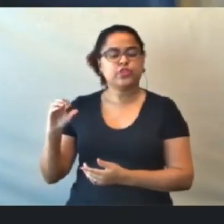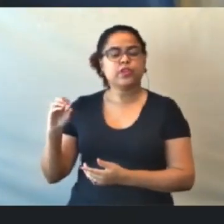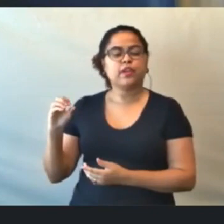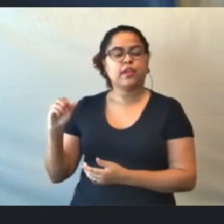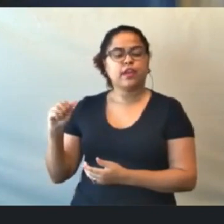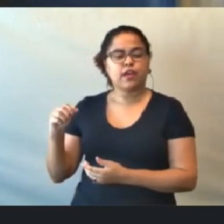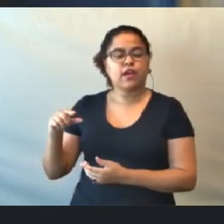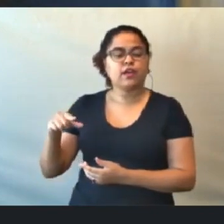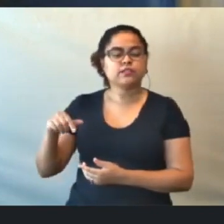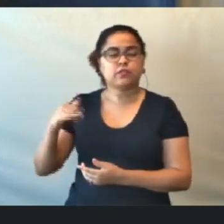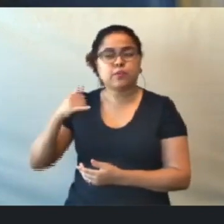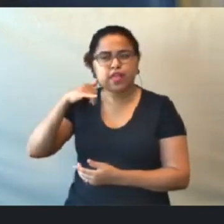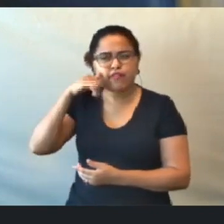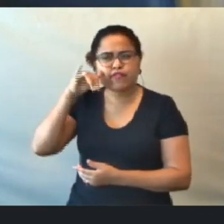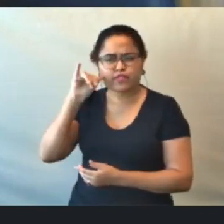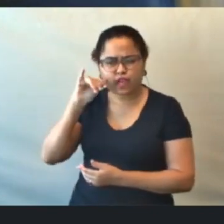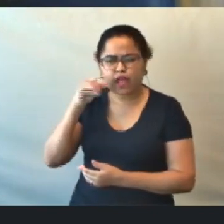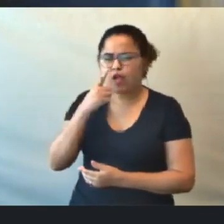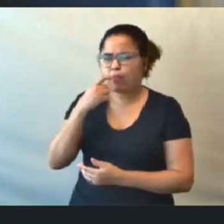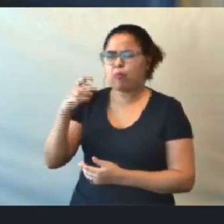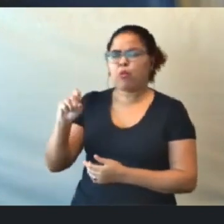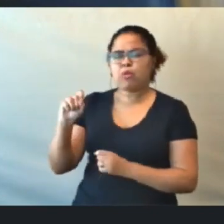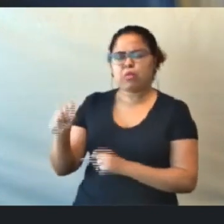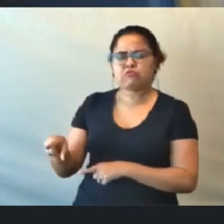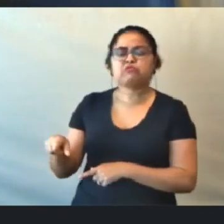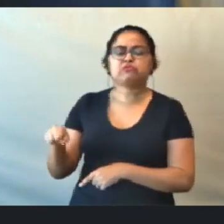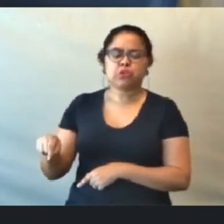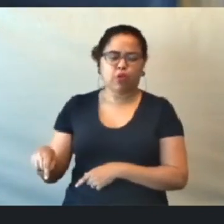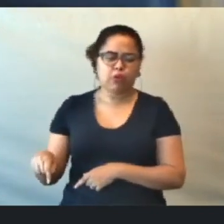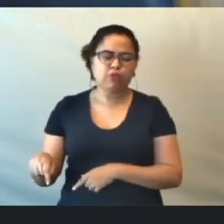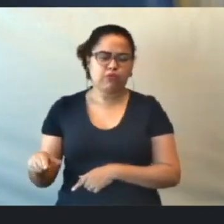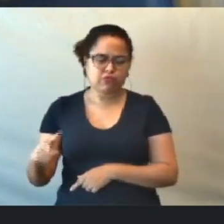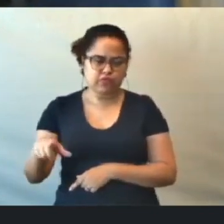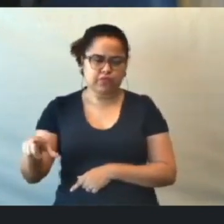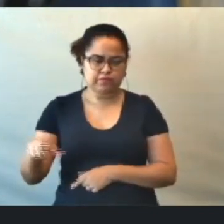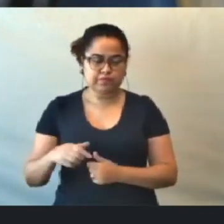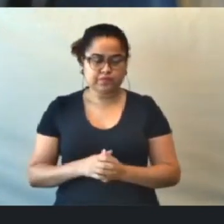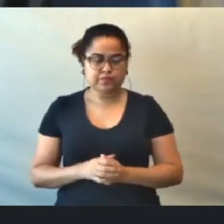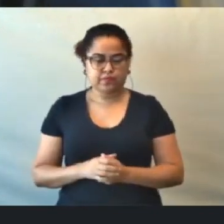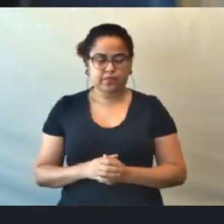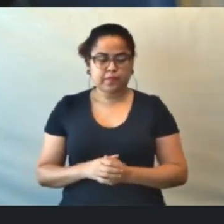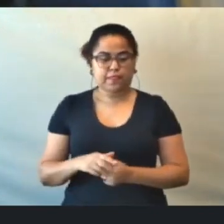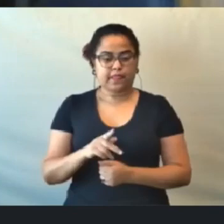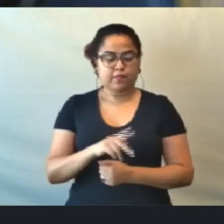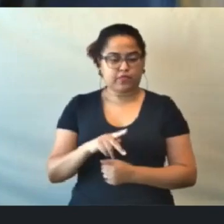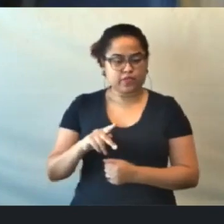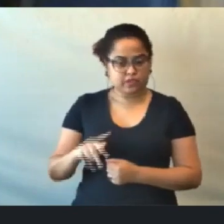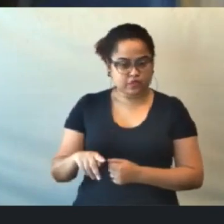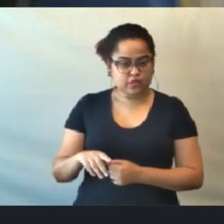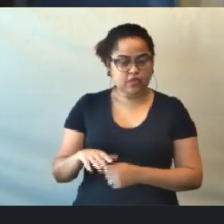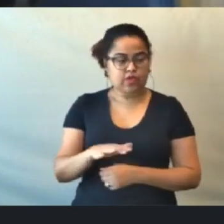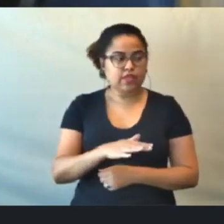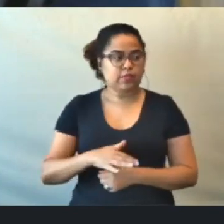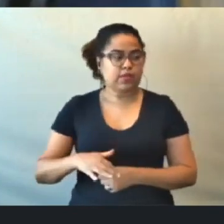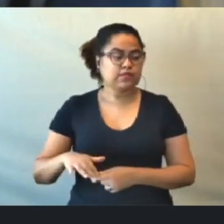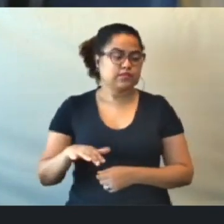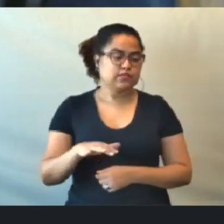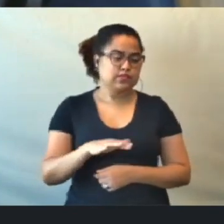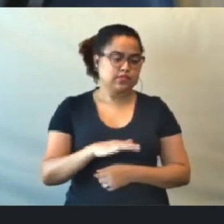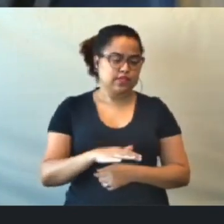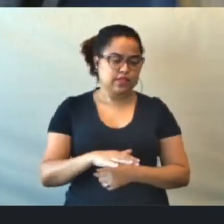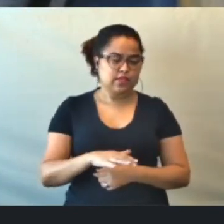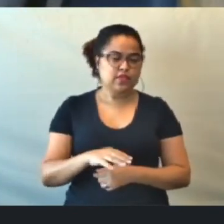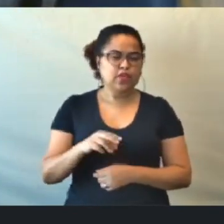as características que a professora Alessandra Gianni mencionou da bacia e o histórico da